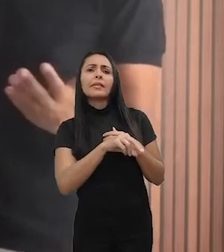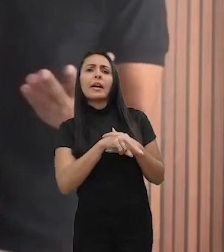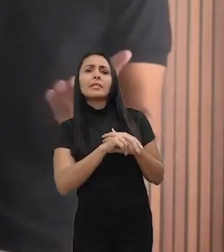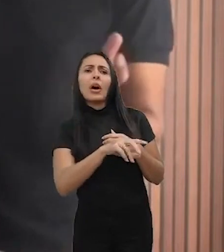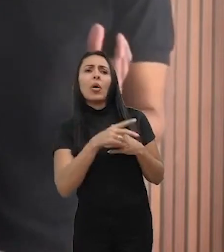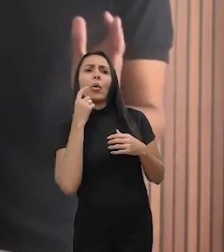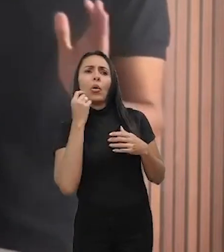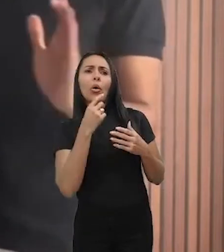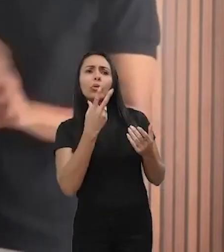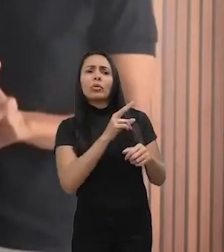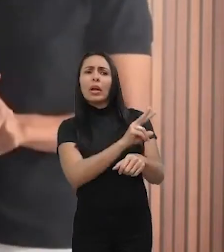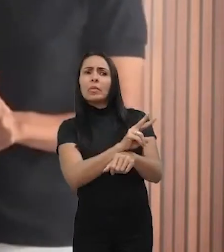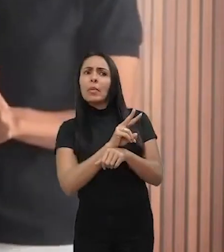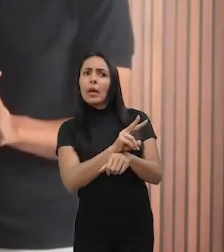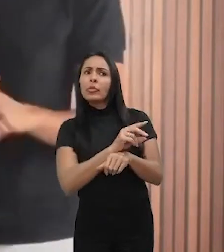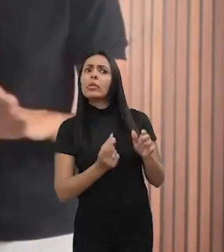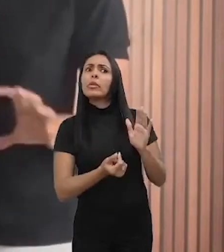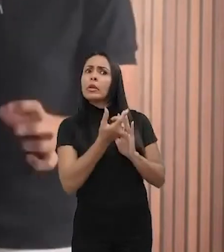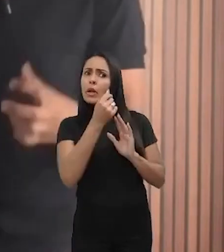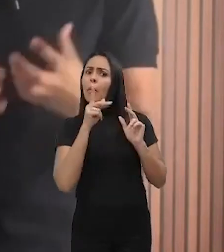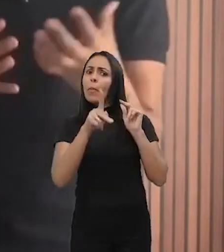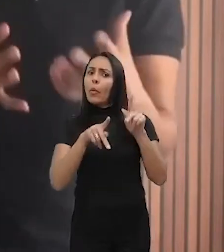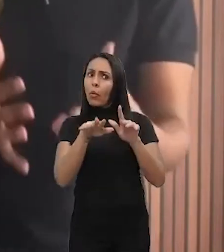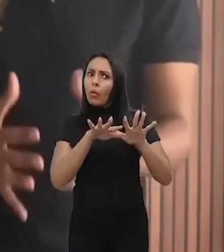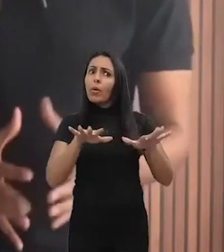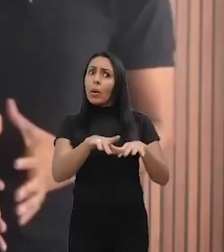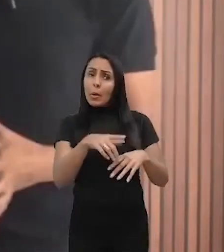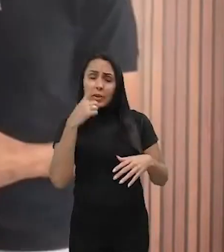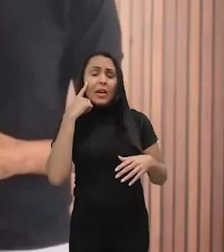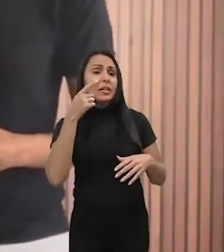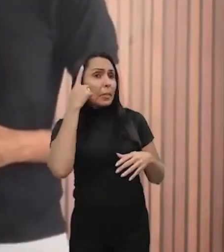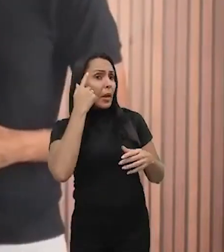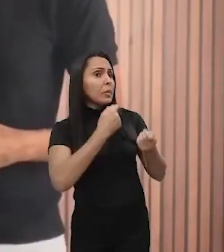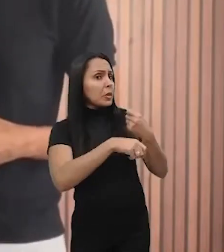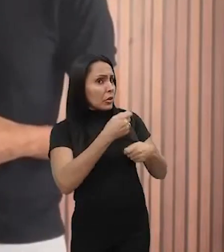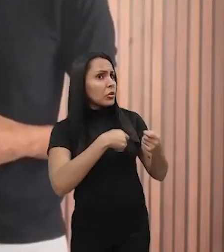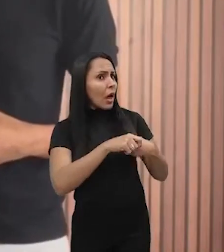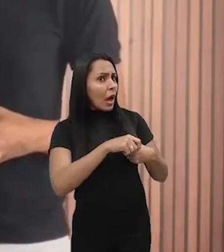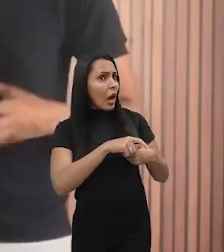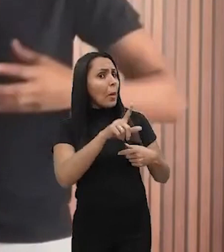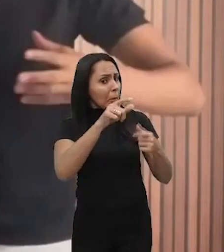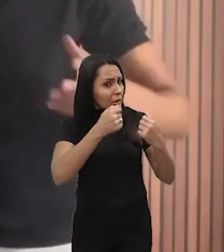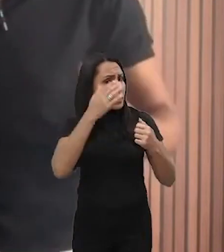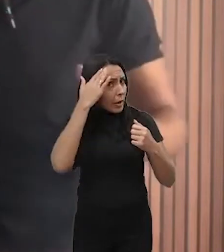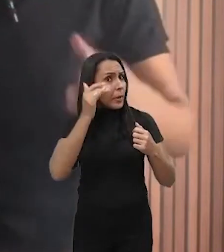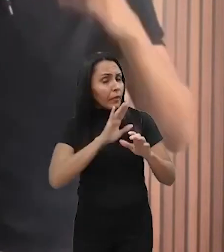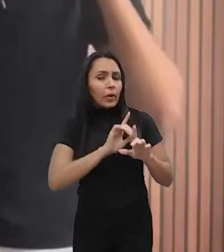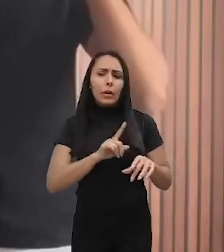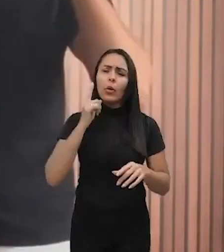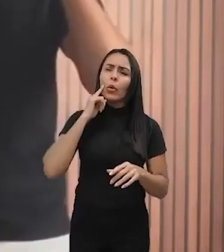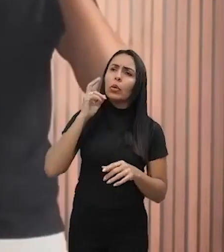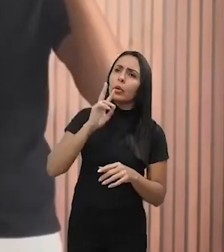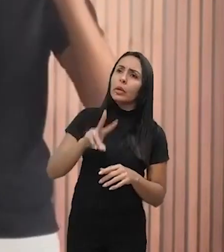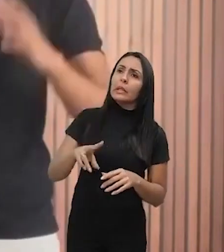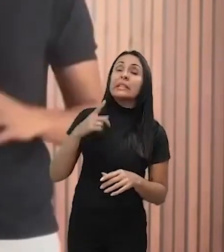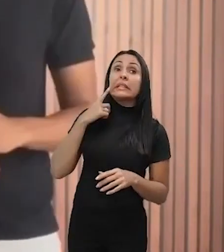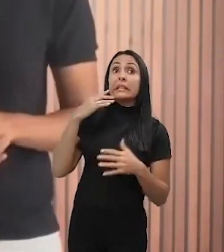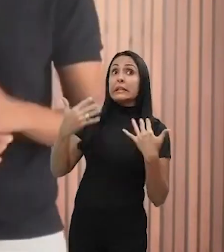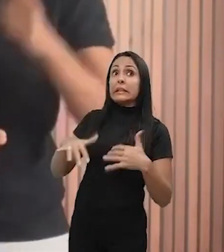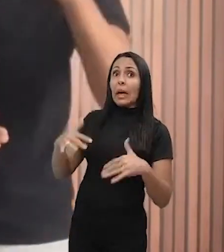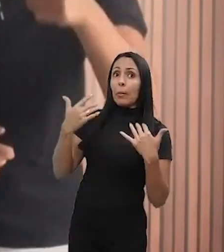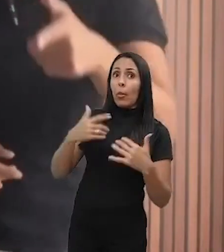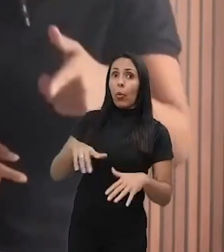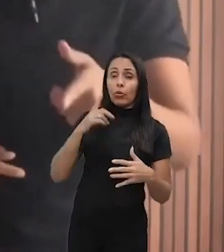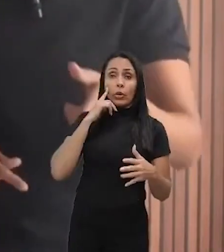tá emprestando dinheiro demais ao povo, Nassau. Tu tem que saber administrar bem essa questão, Nassau. Nassau olhou e disse, eita, poxa, eu não vou